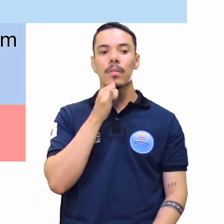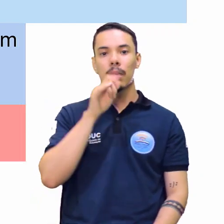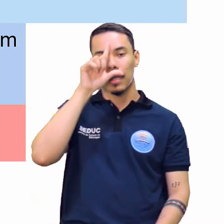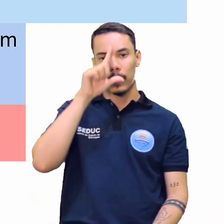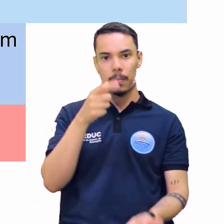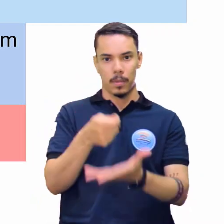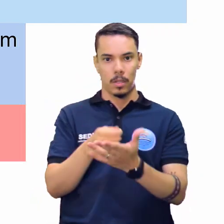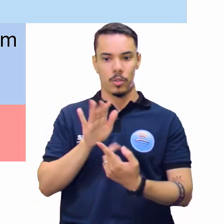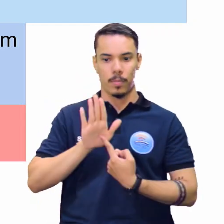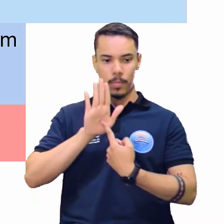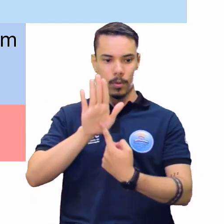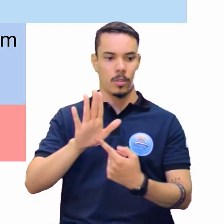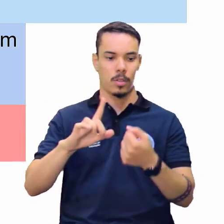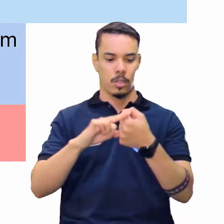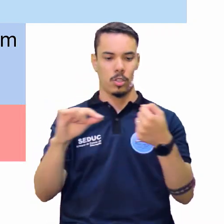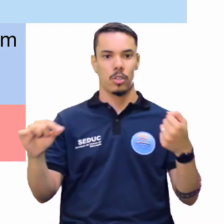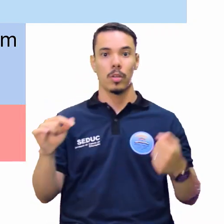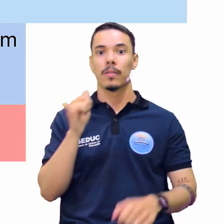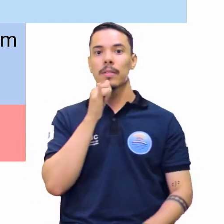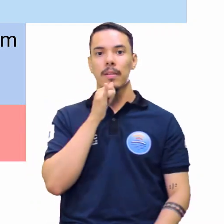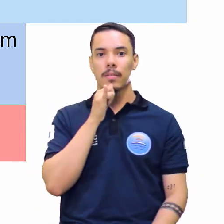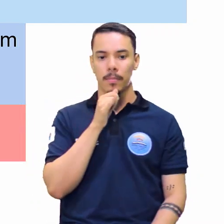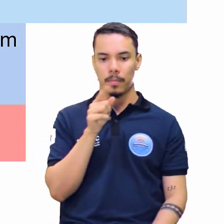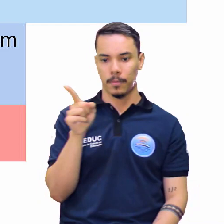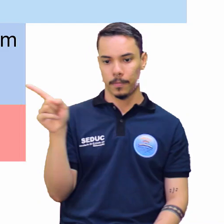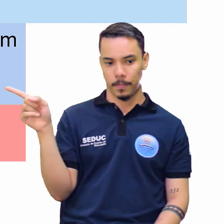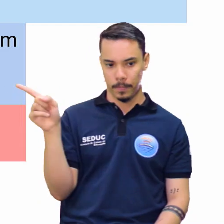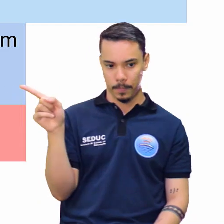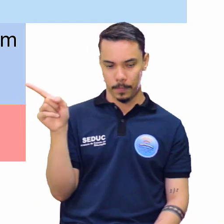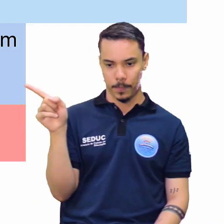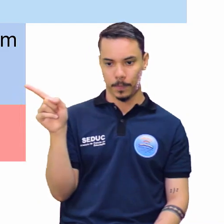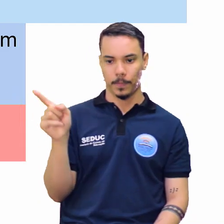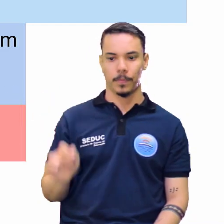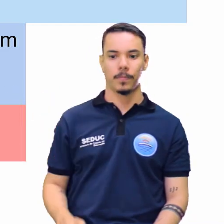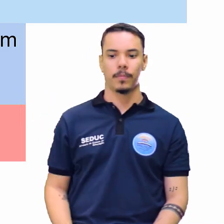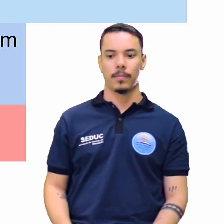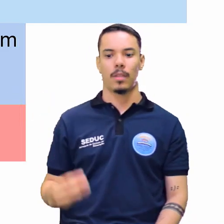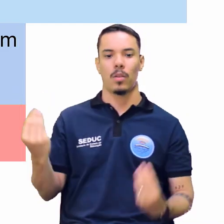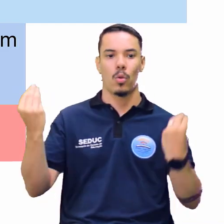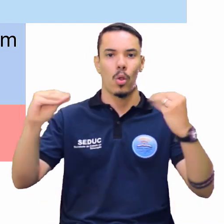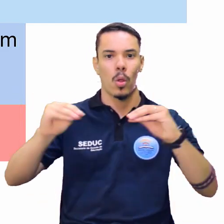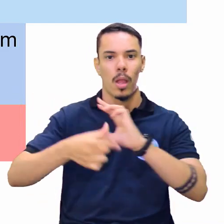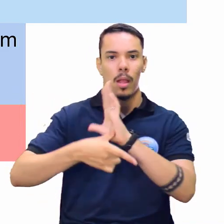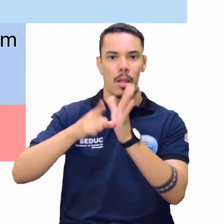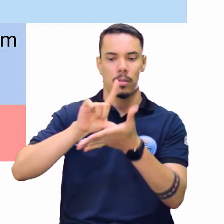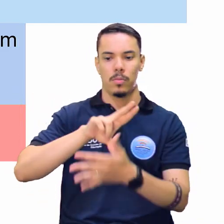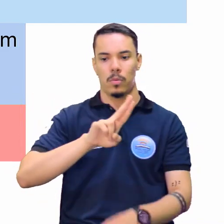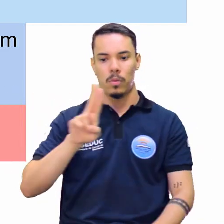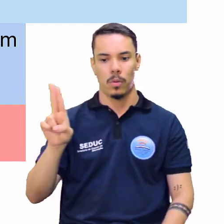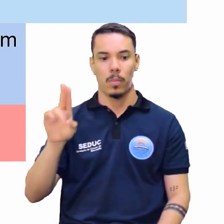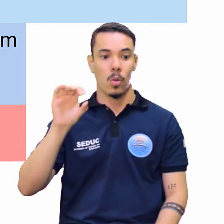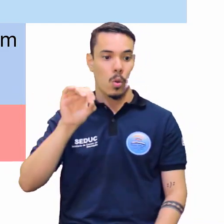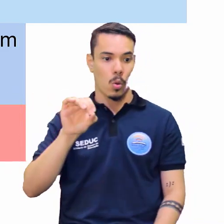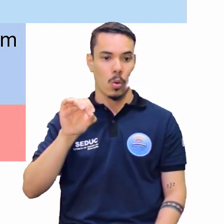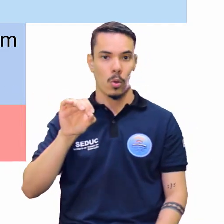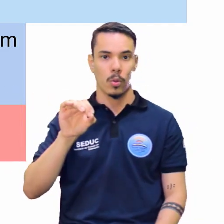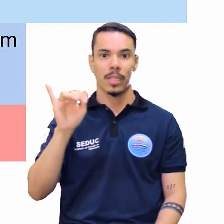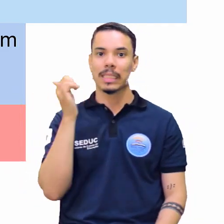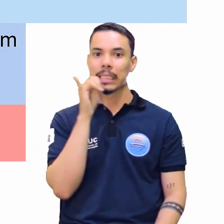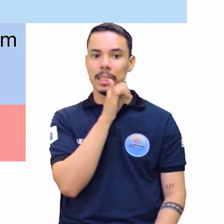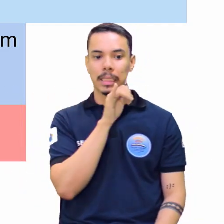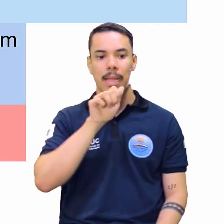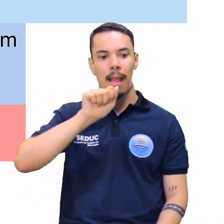determinantes né um artigo que que eu colocar antes do nome então falou dentista